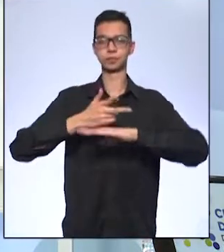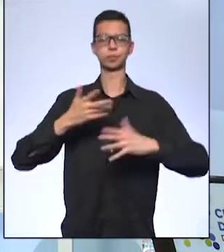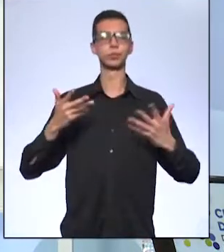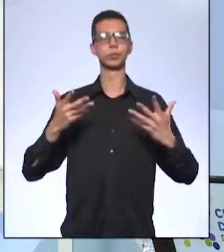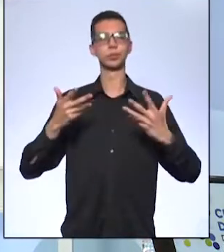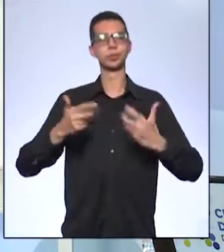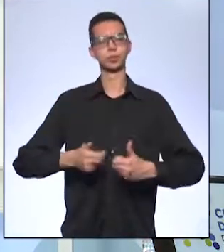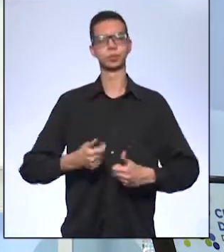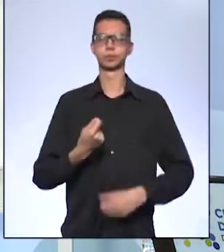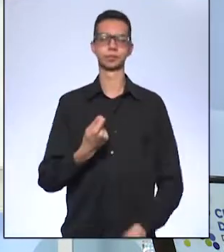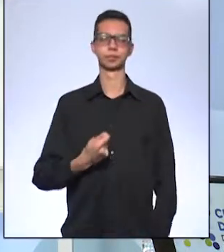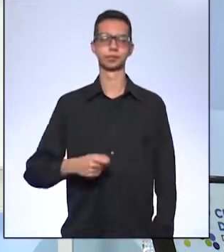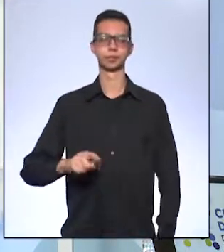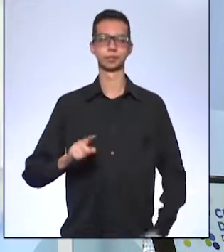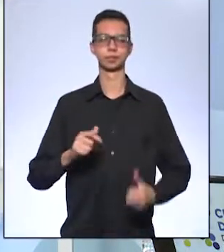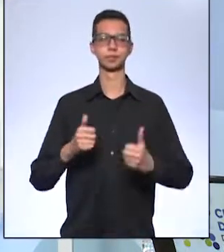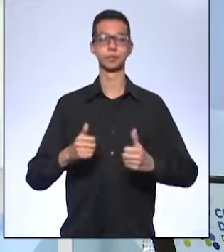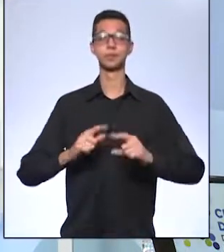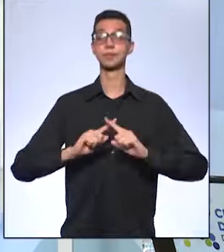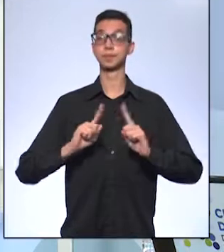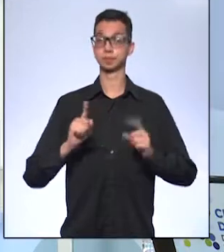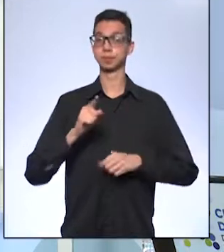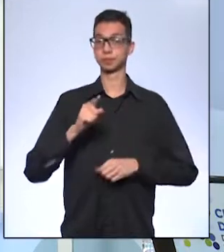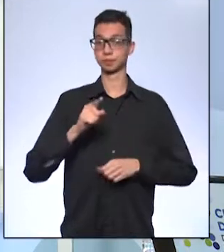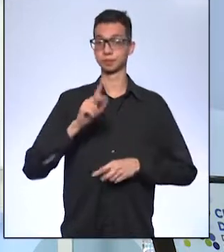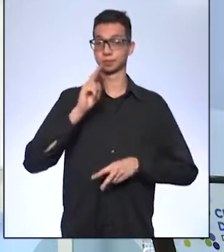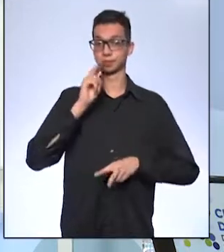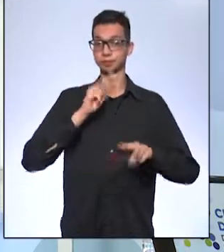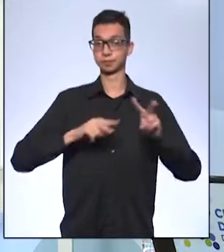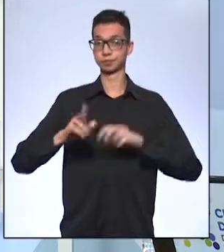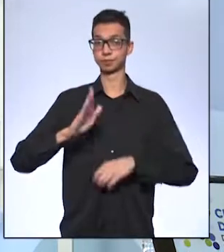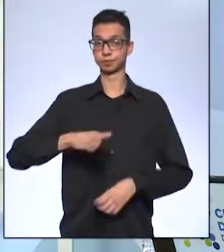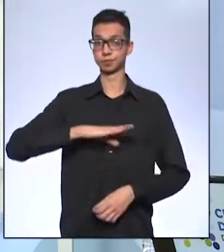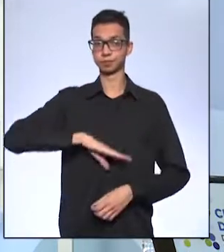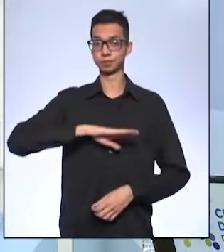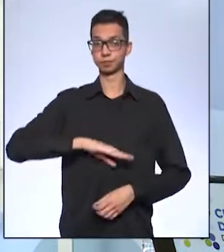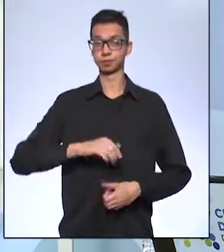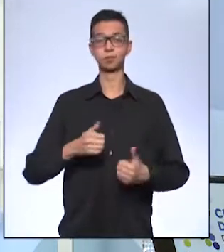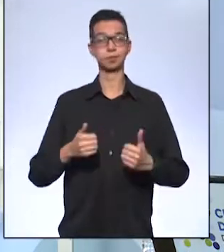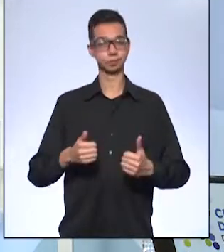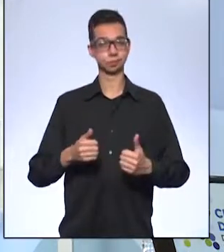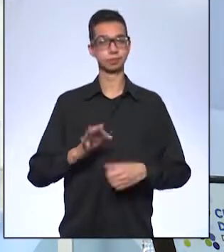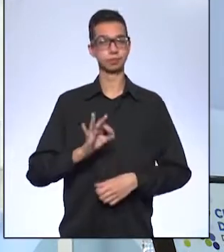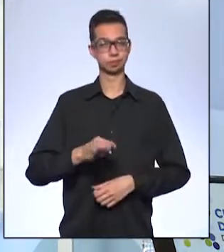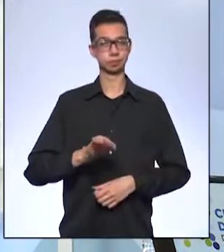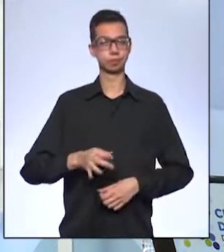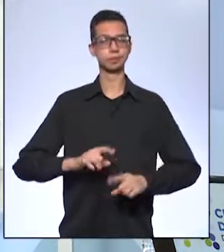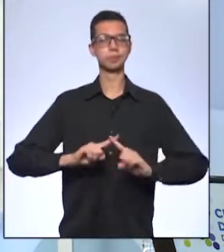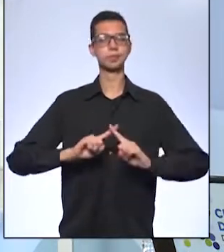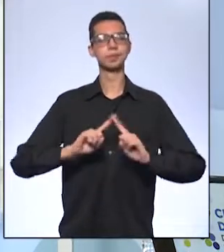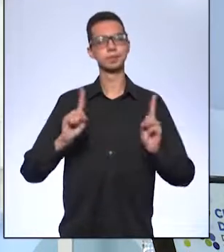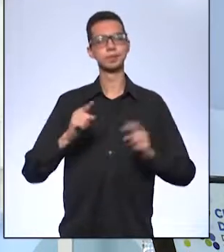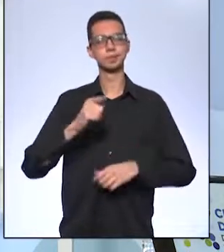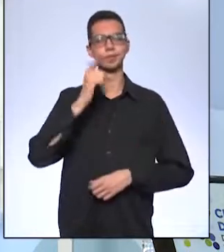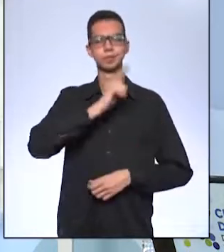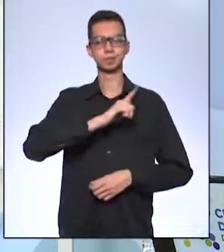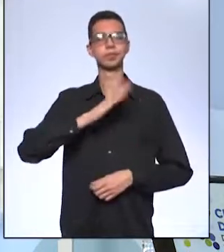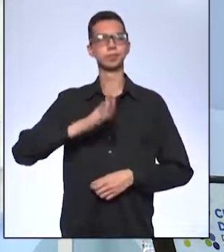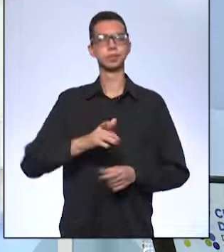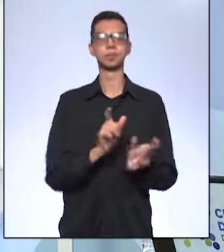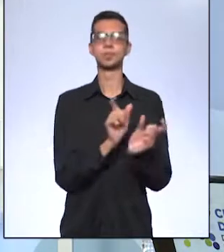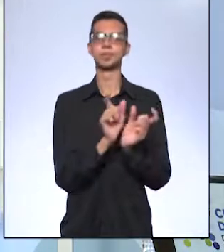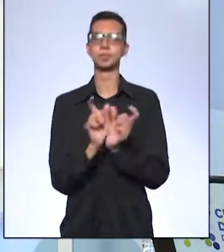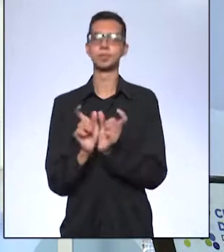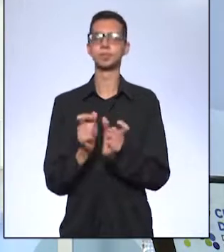inteiro, certo? Apesar de vocês já terem visto ele em português, né? Mas vocês já conseguiram pegar algumas